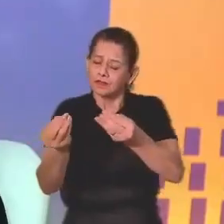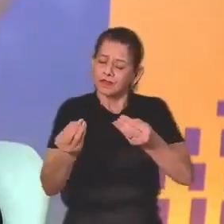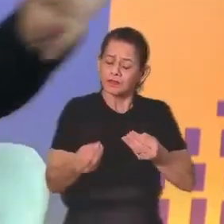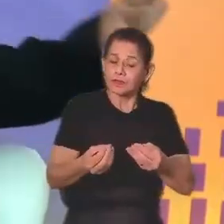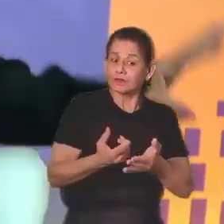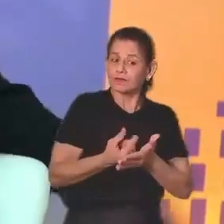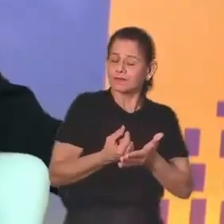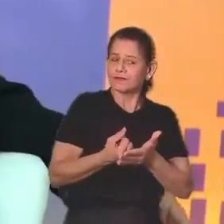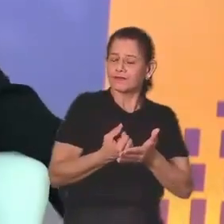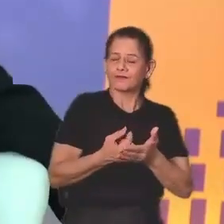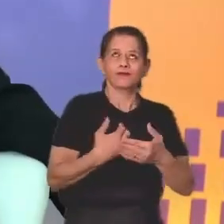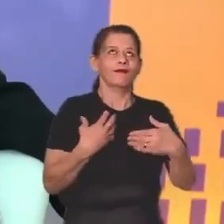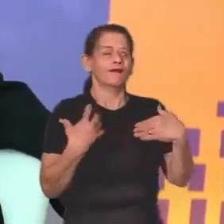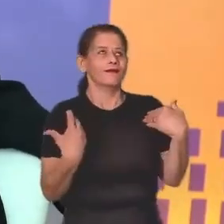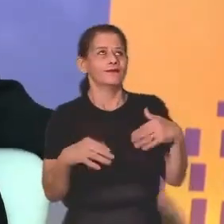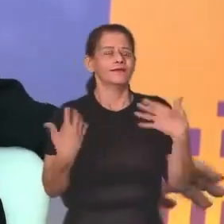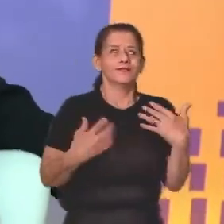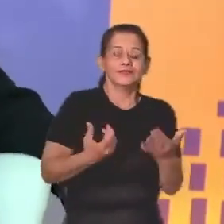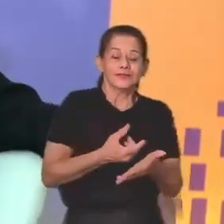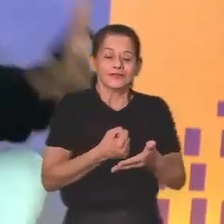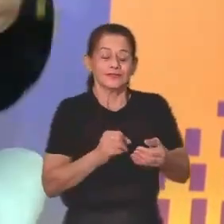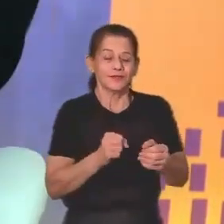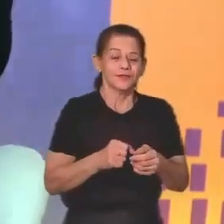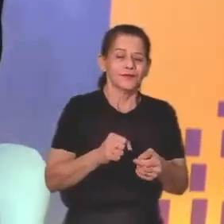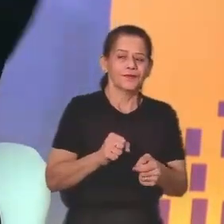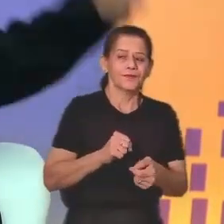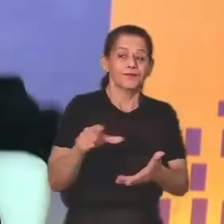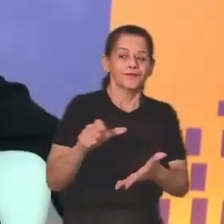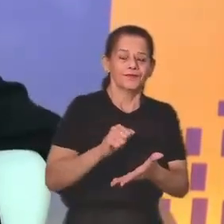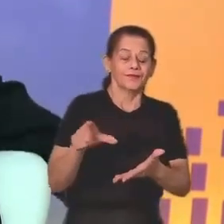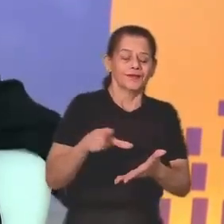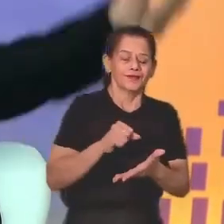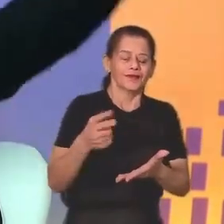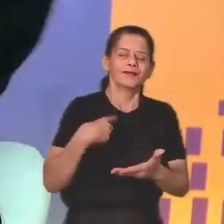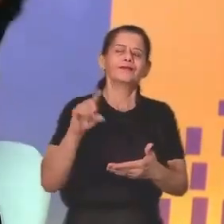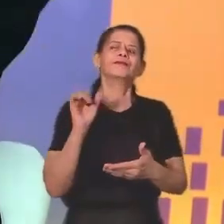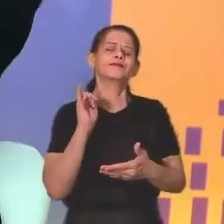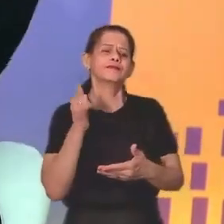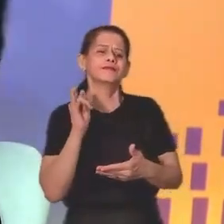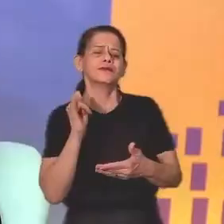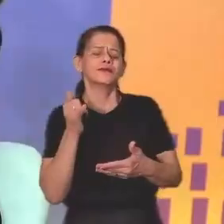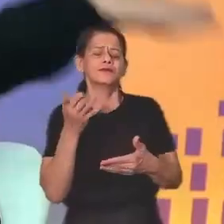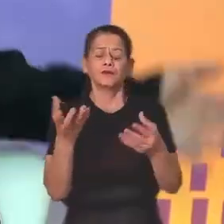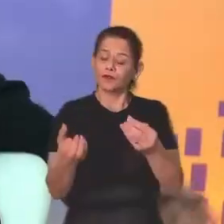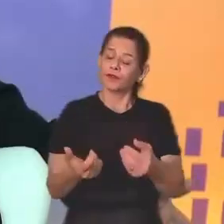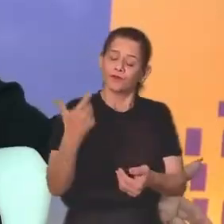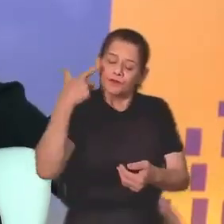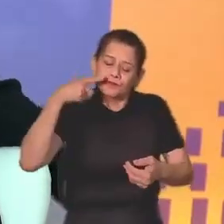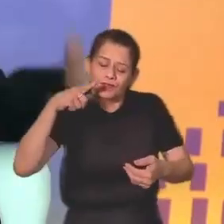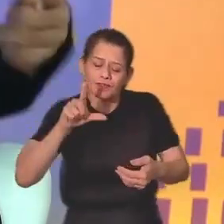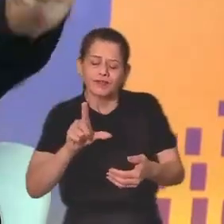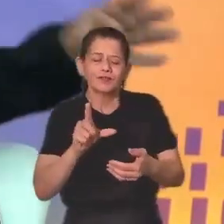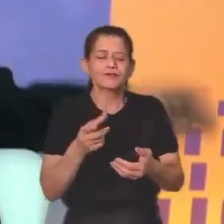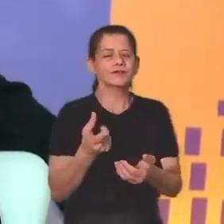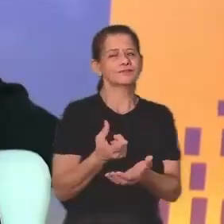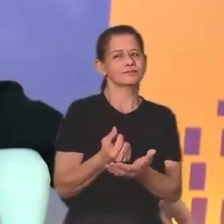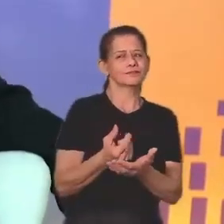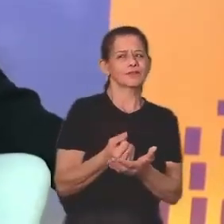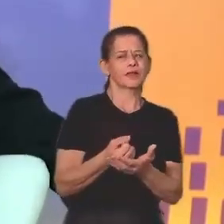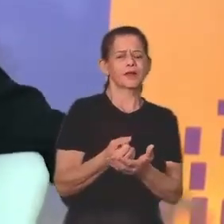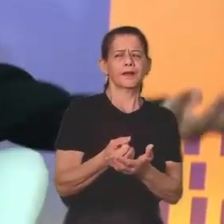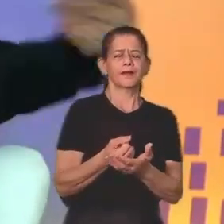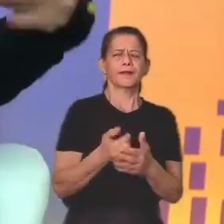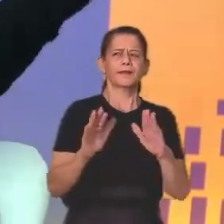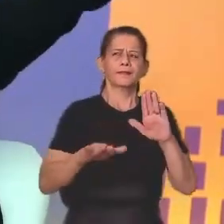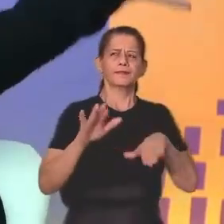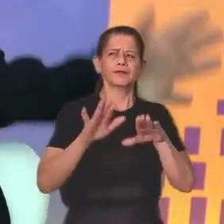numa pitimba danada. Eu falei, eu vou mandar essa história, quem sabe eu vou conseguir ganhar, acho que era R$1.000